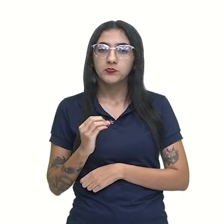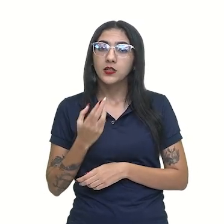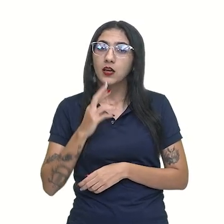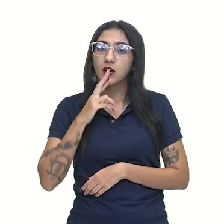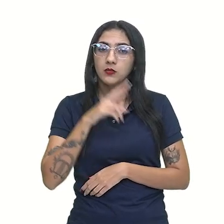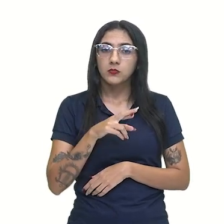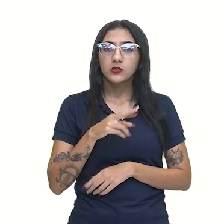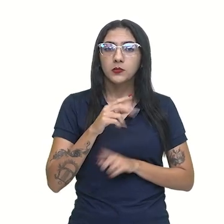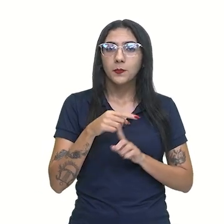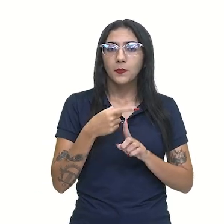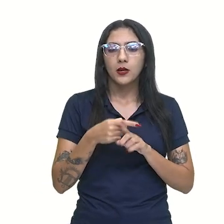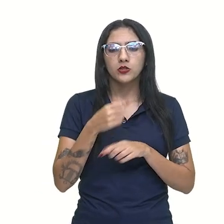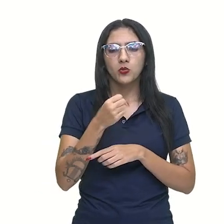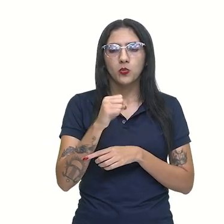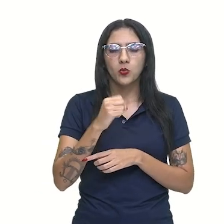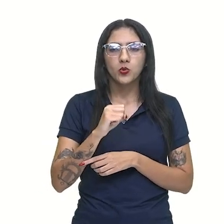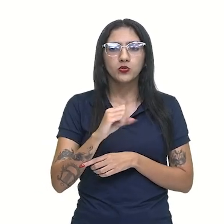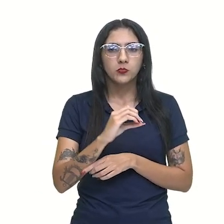8.000x.